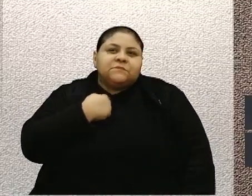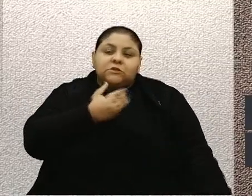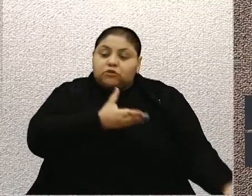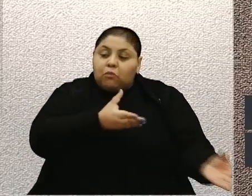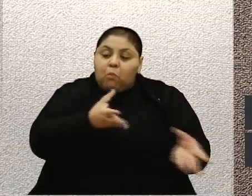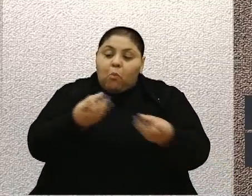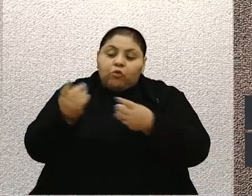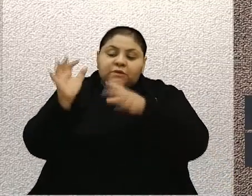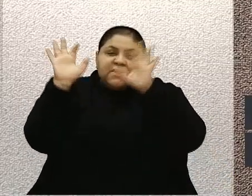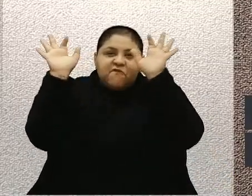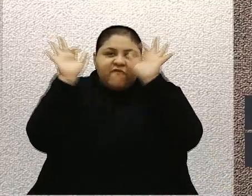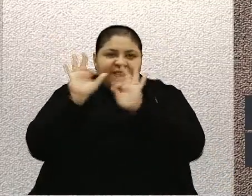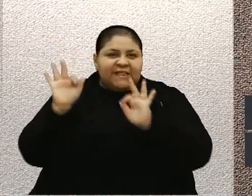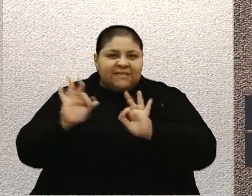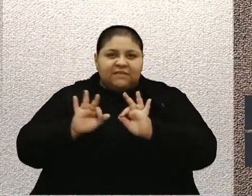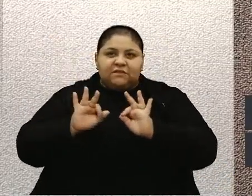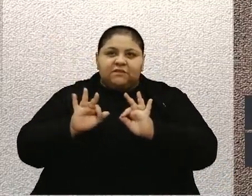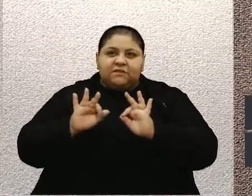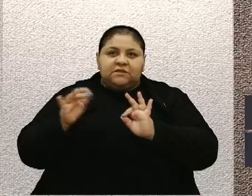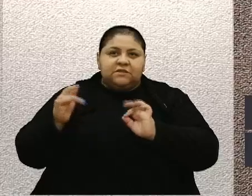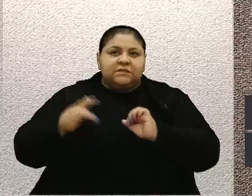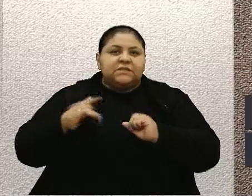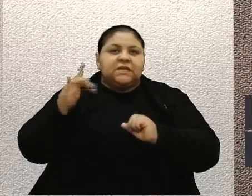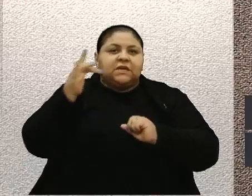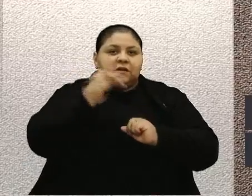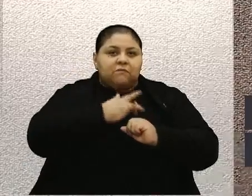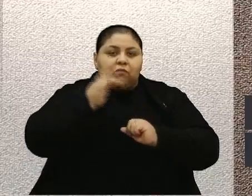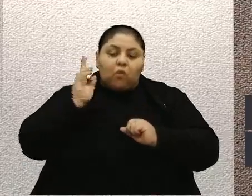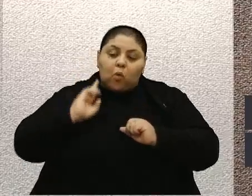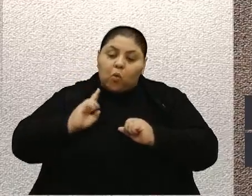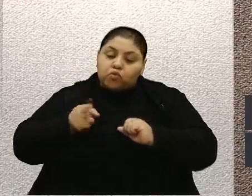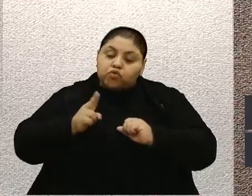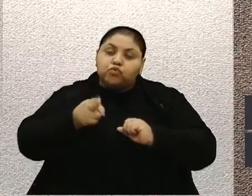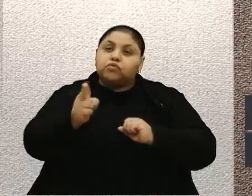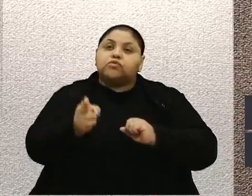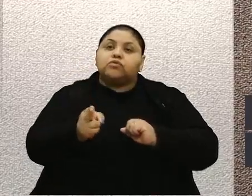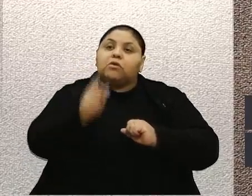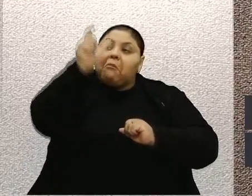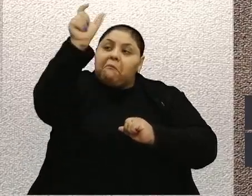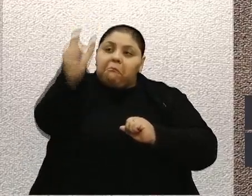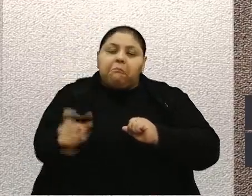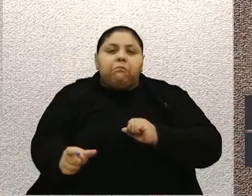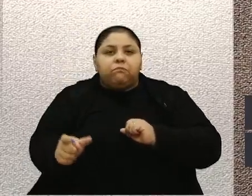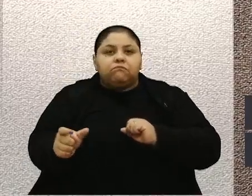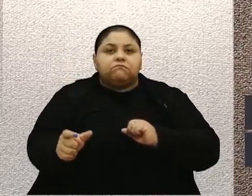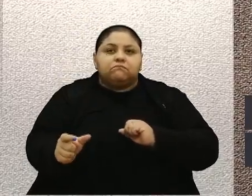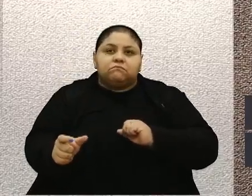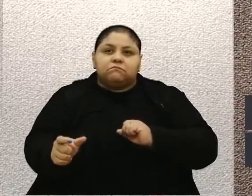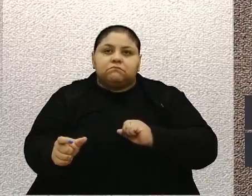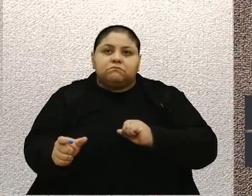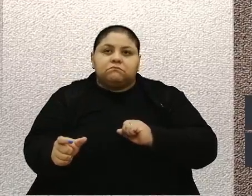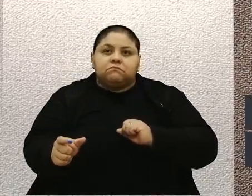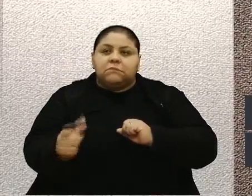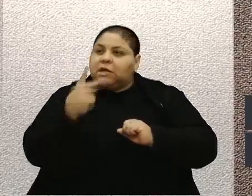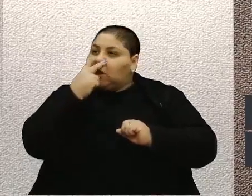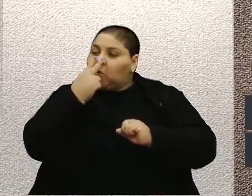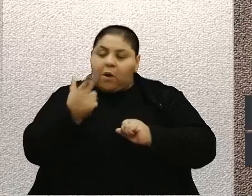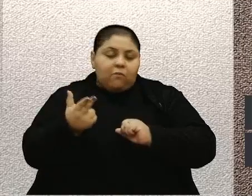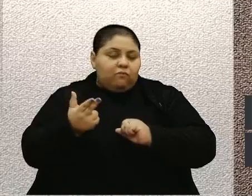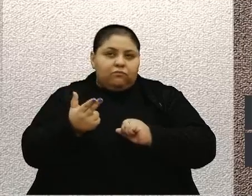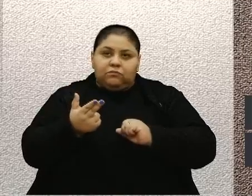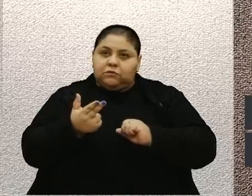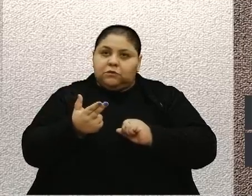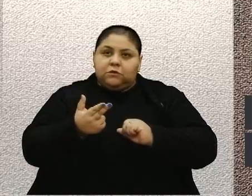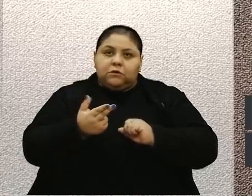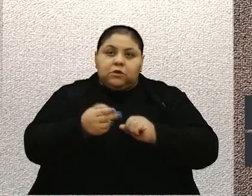felicidade, muita saúde. Continue sendo esta pessoa que você é, um